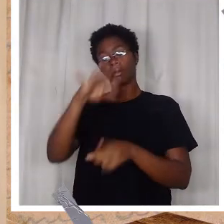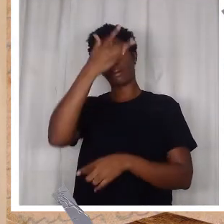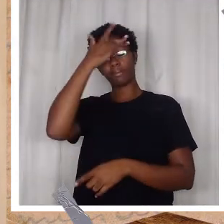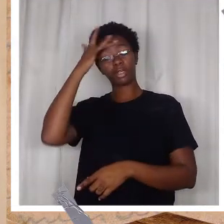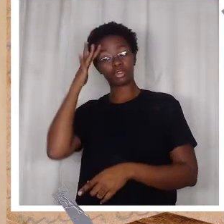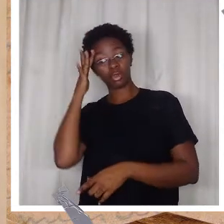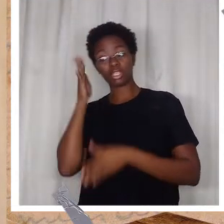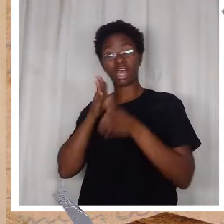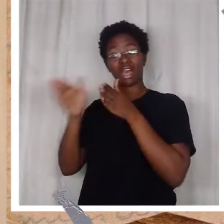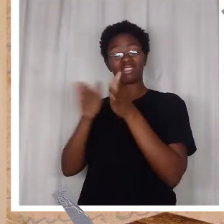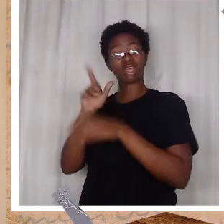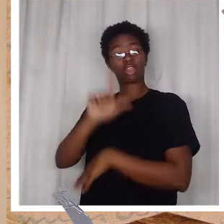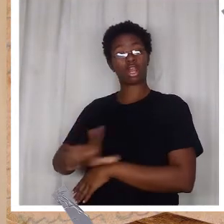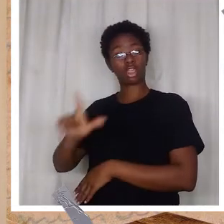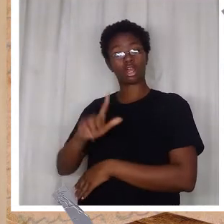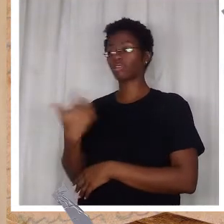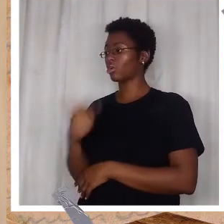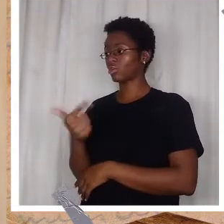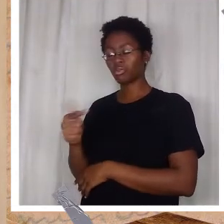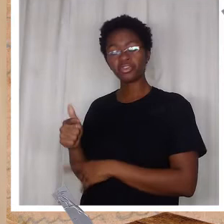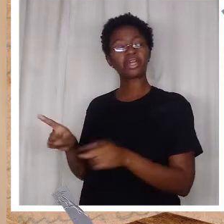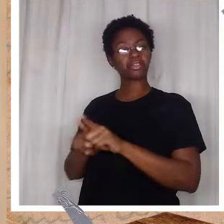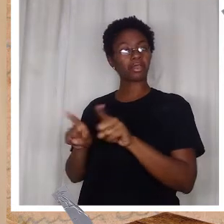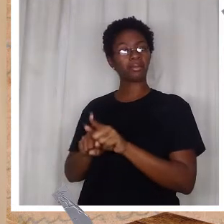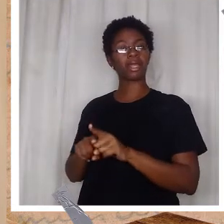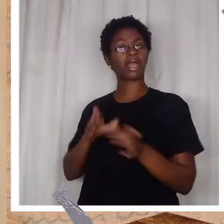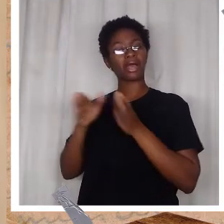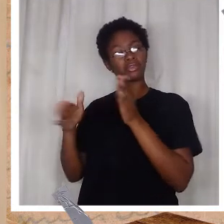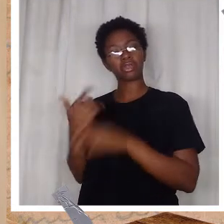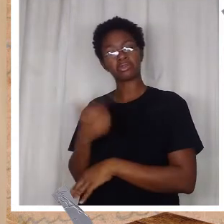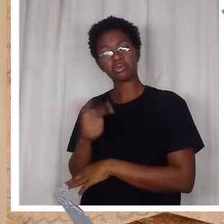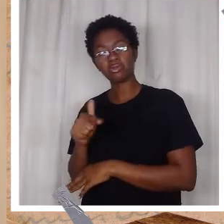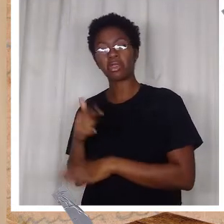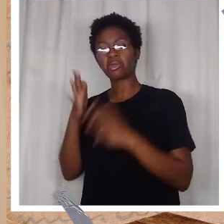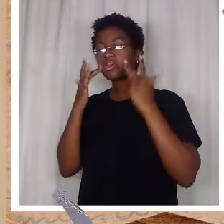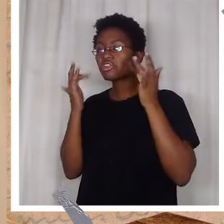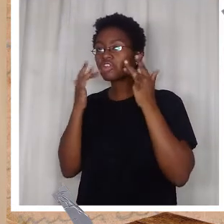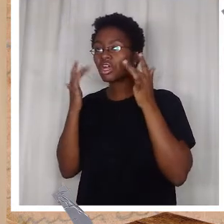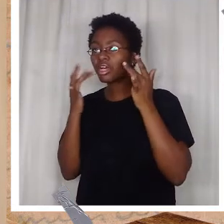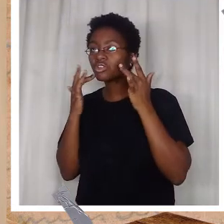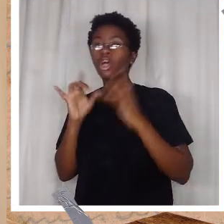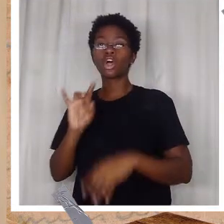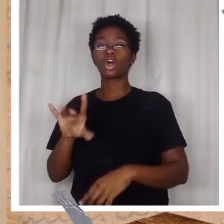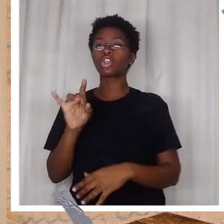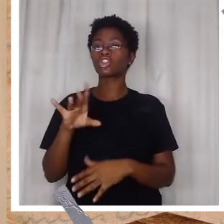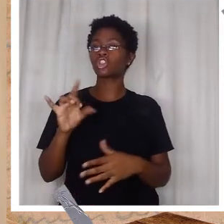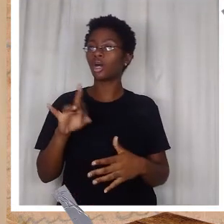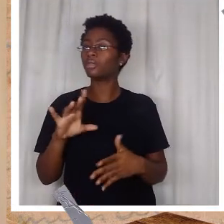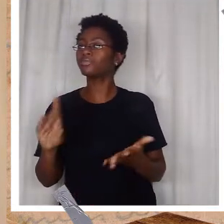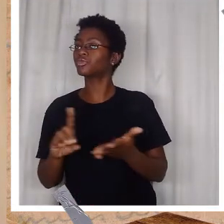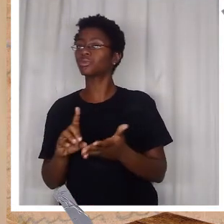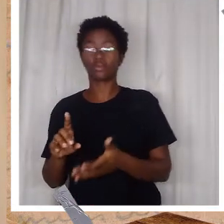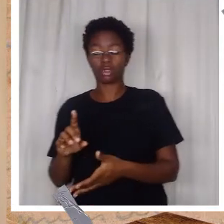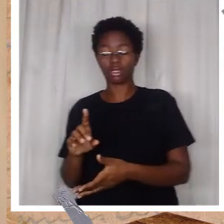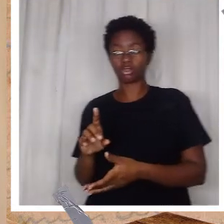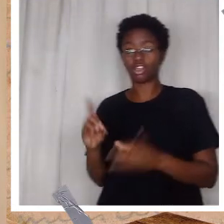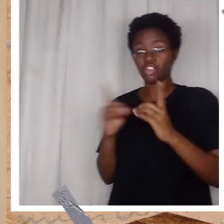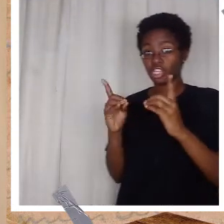à literatura, que não têm acesso ao teatro, uma compreensão não didática, mas artística da sua